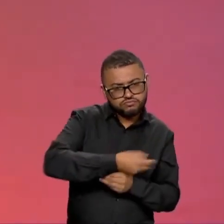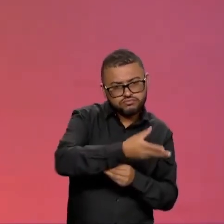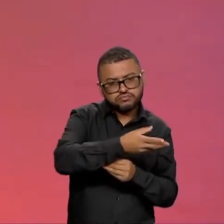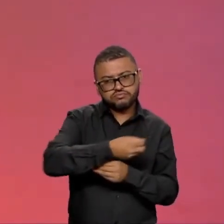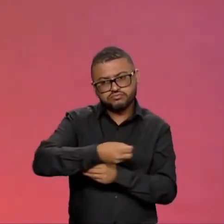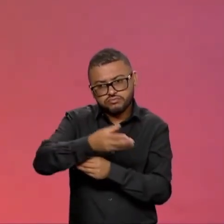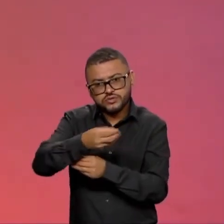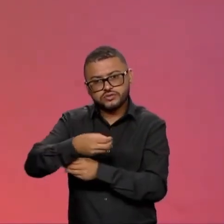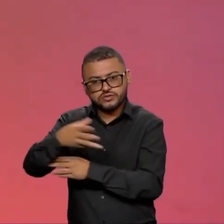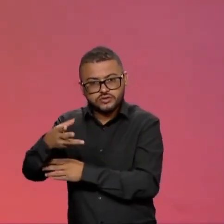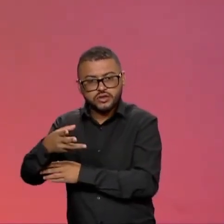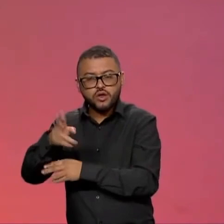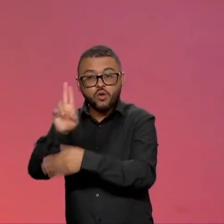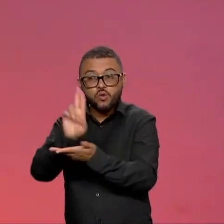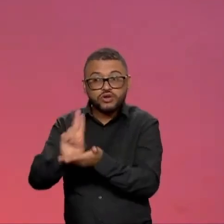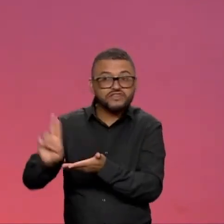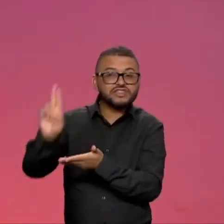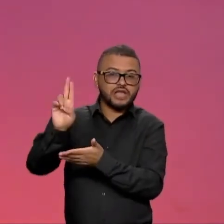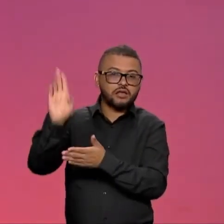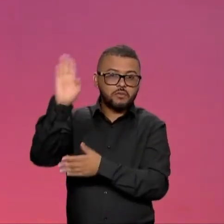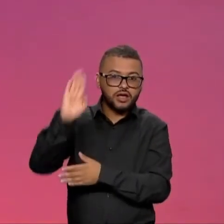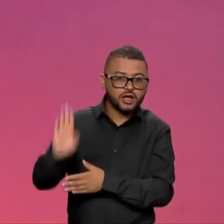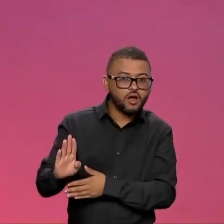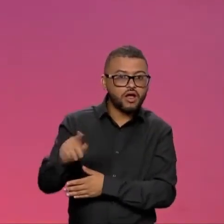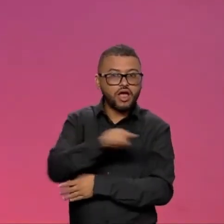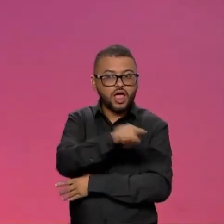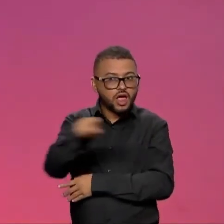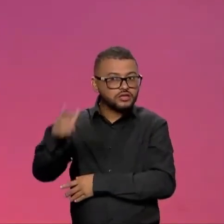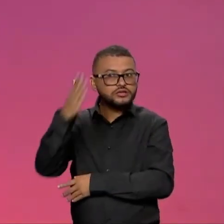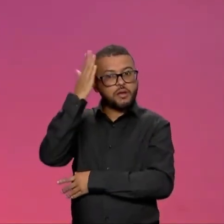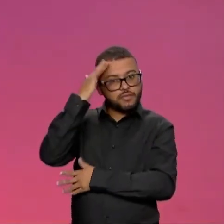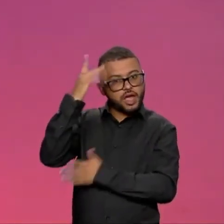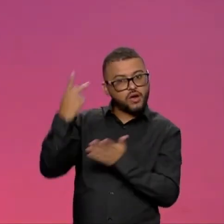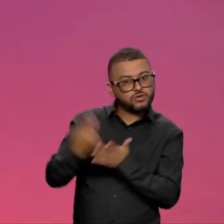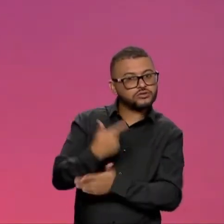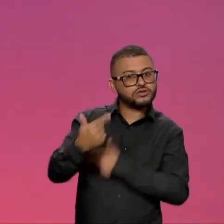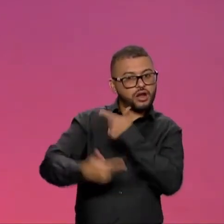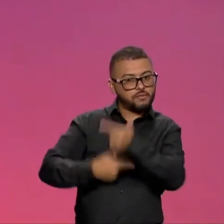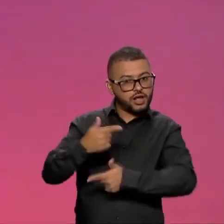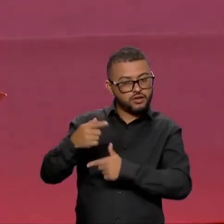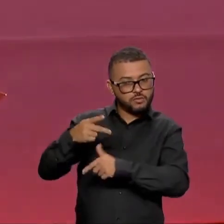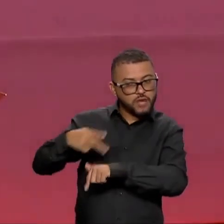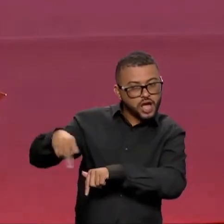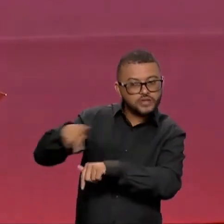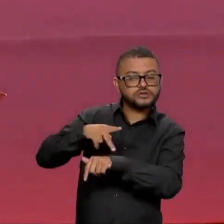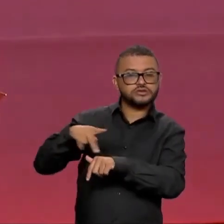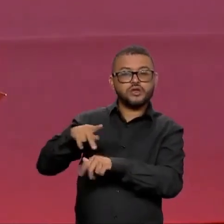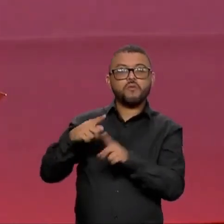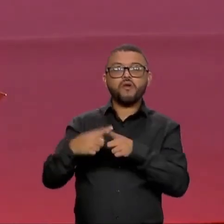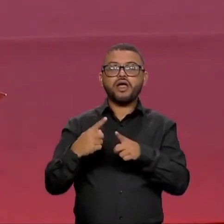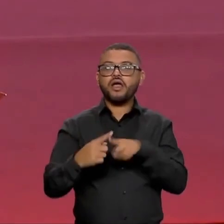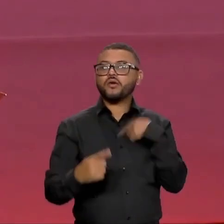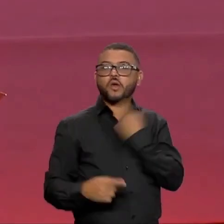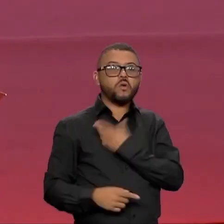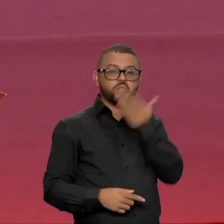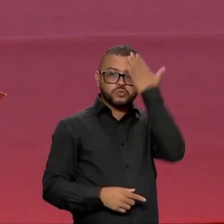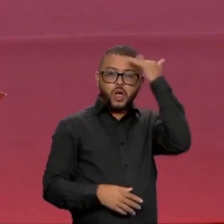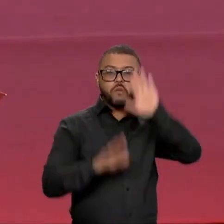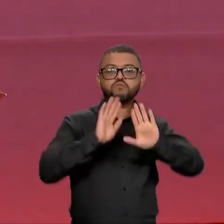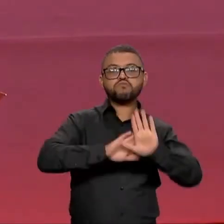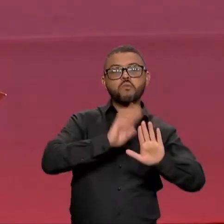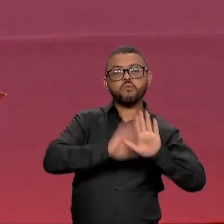para todas as universidades do Brasil saber o que tinha acontecido nesse país. Porque normalmente a gente não sabe.